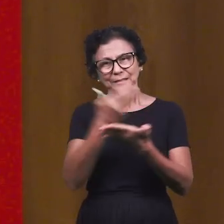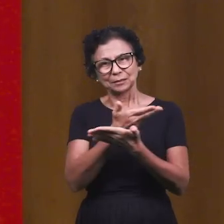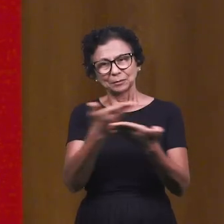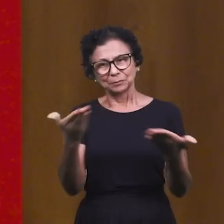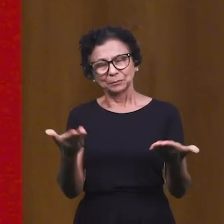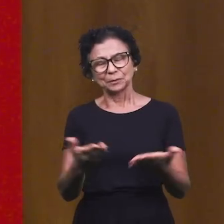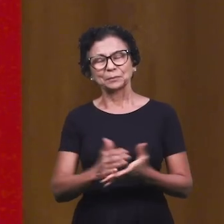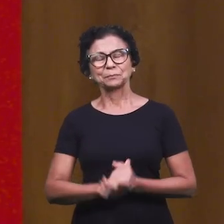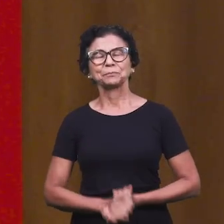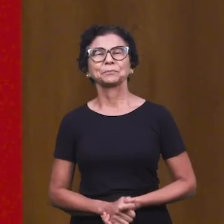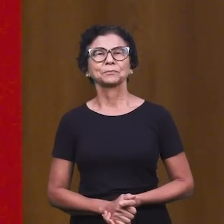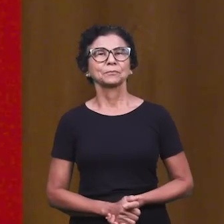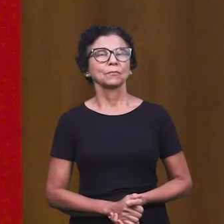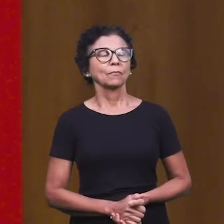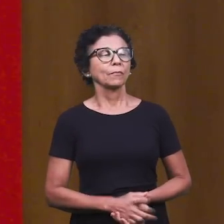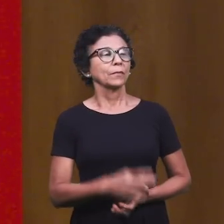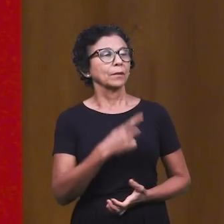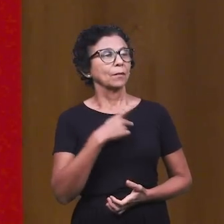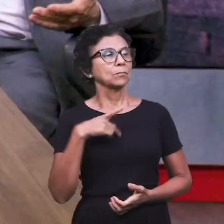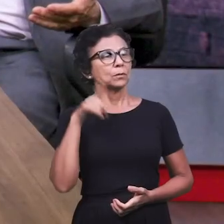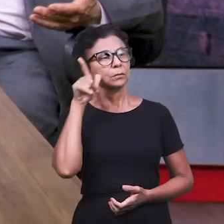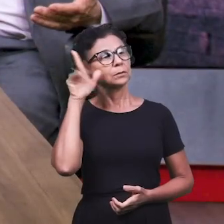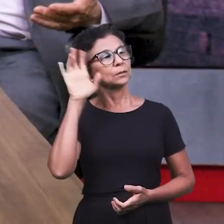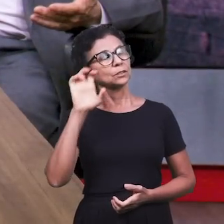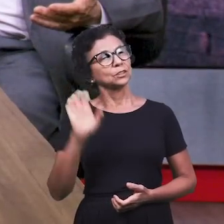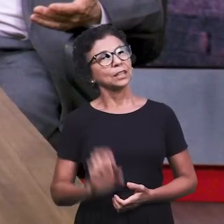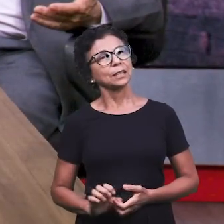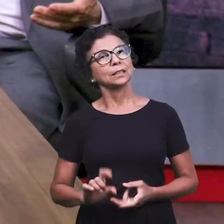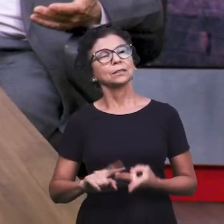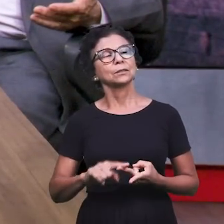de todos, pastor Luiz Eugênio, Paz do Senhor a